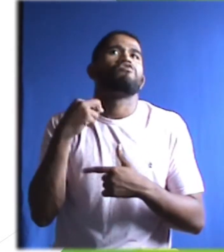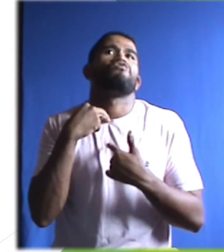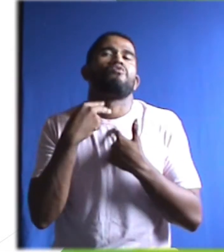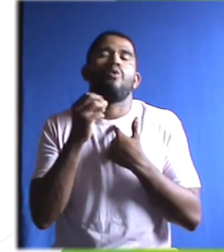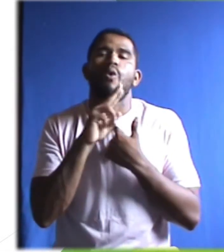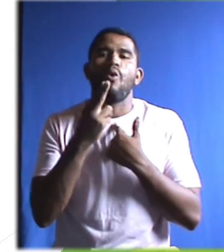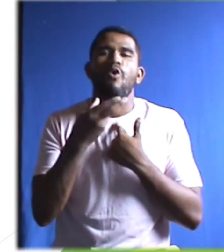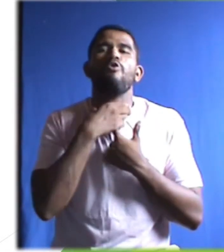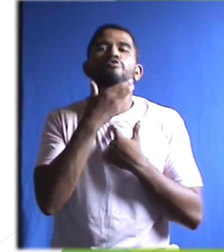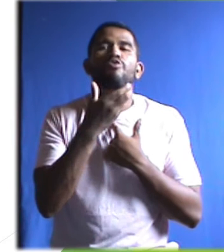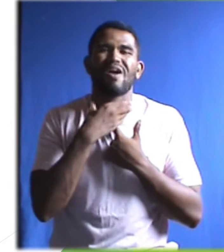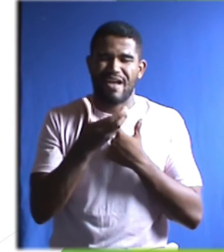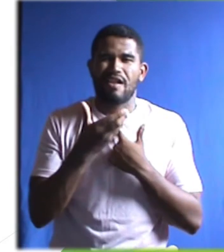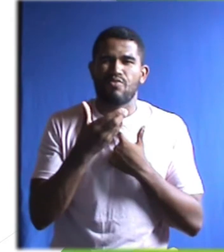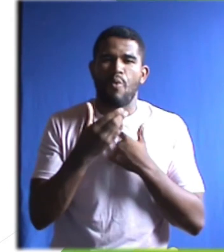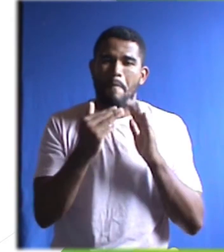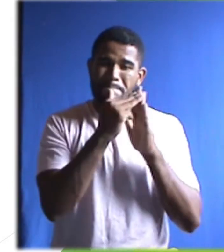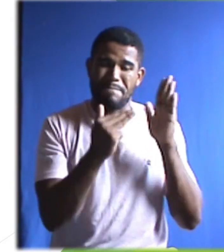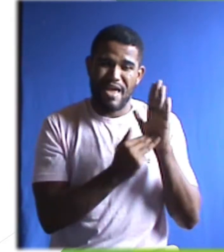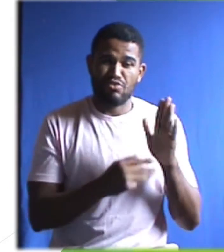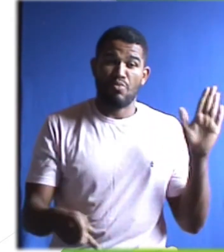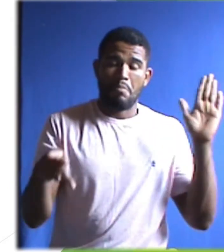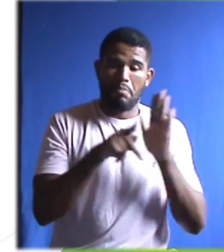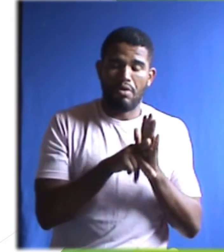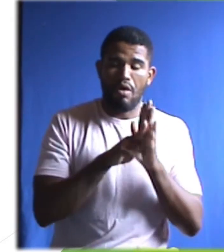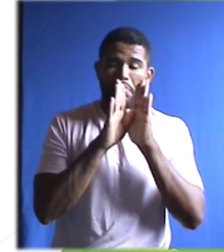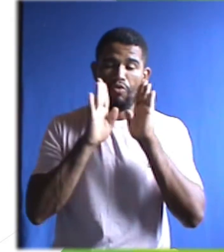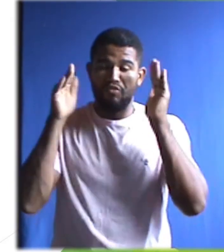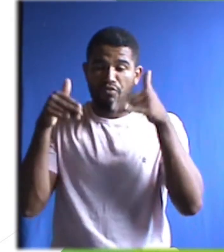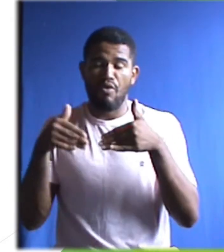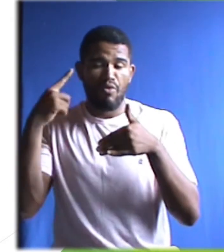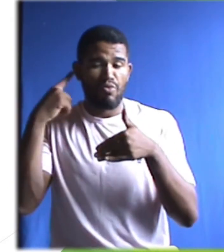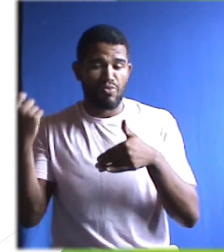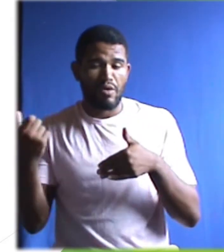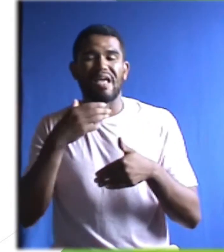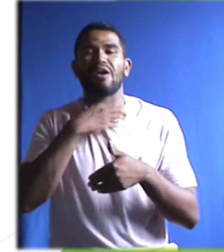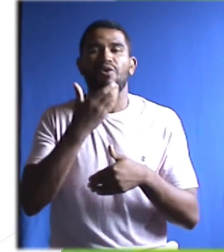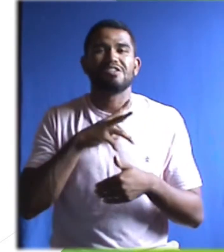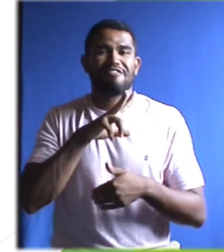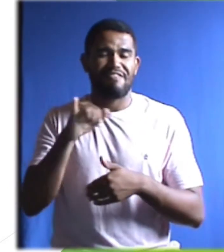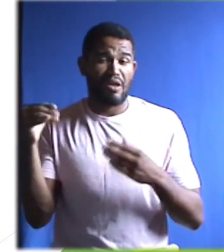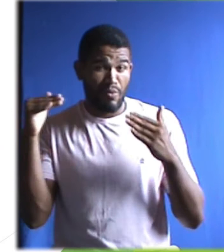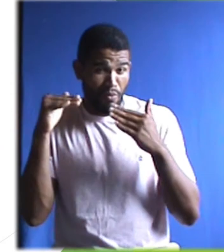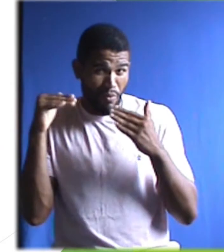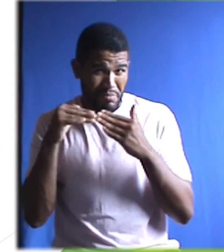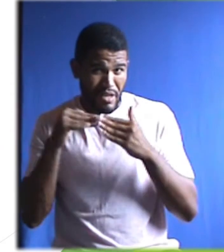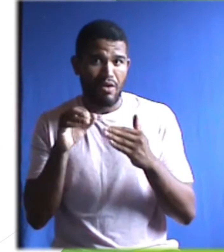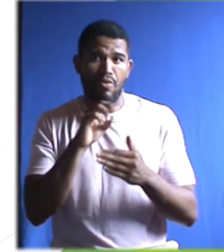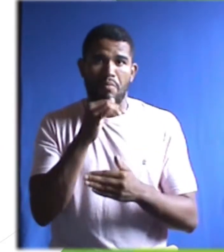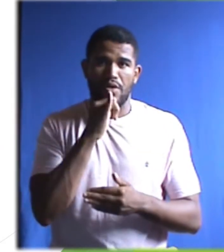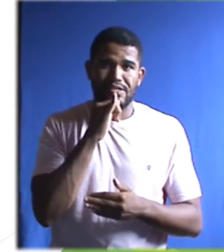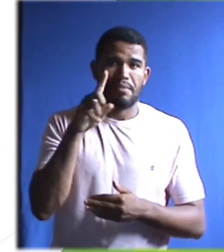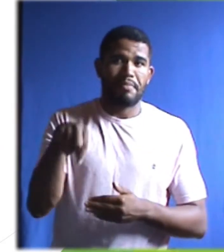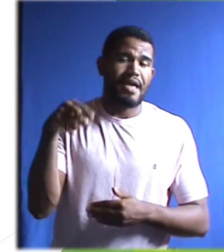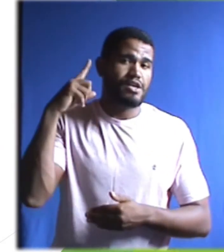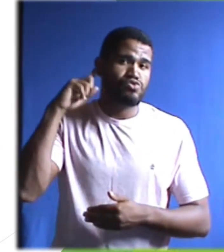auditivo, a questão de percepção auditiva. Essa criança ela tem uma deficiência auditiva, ou